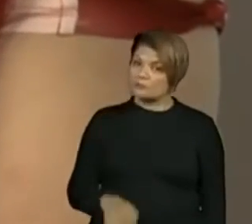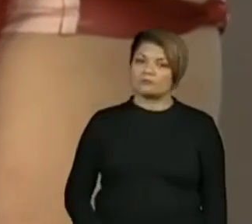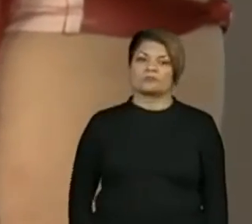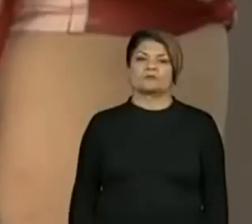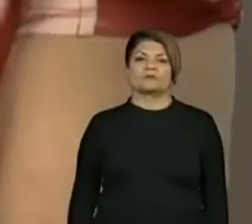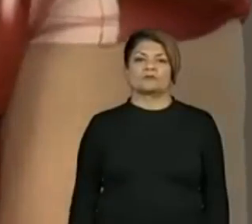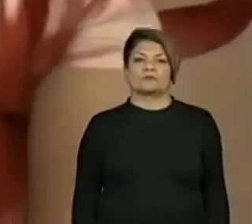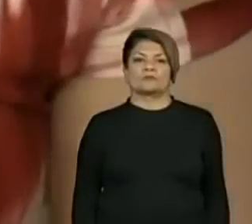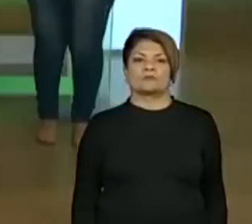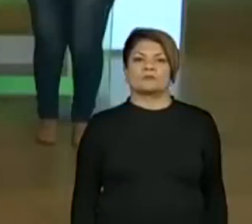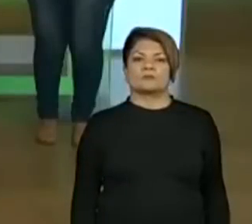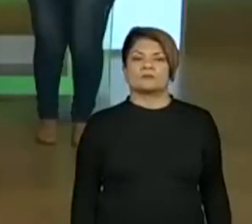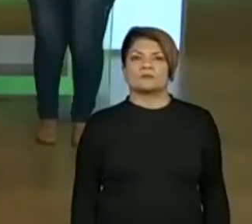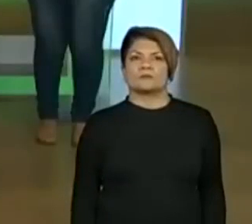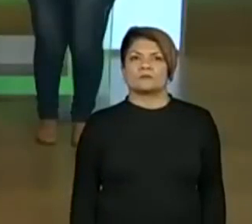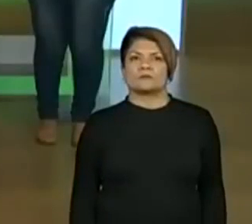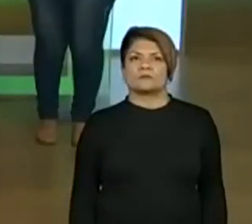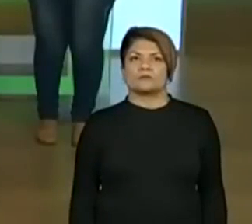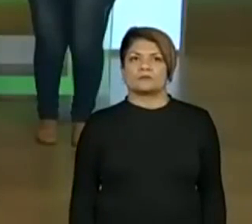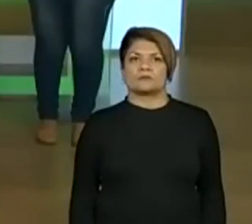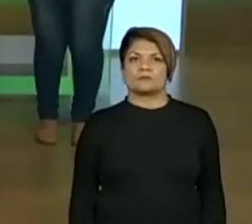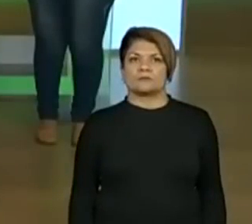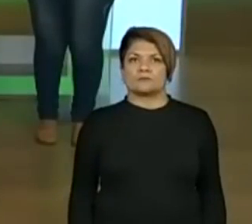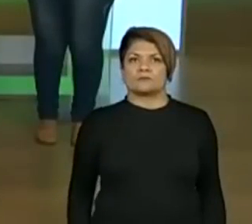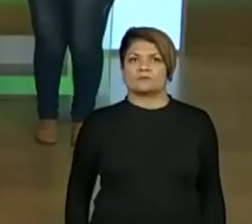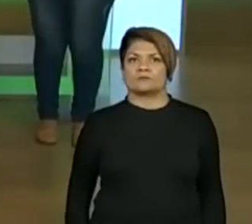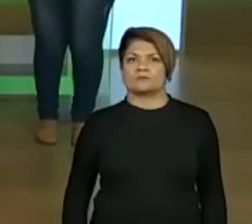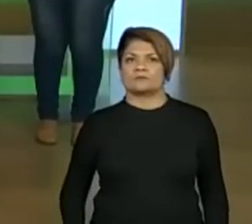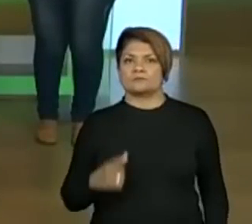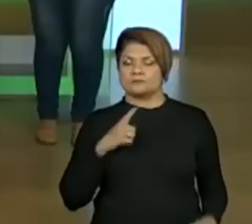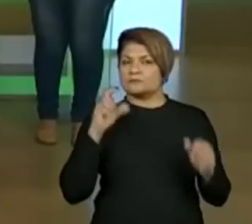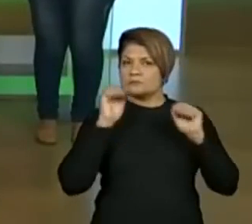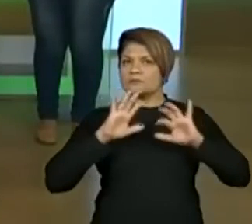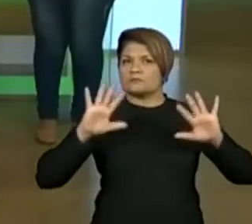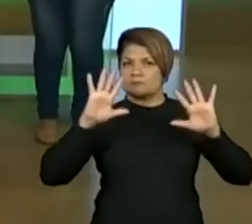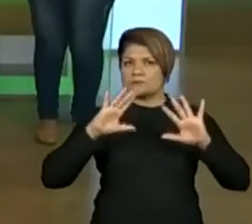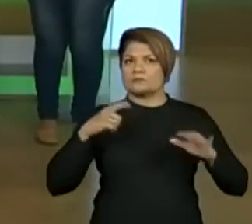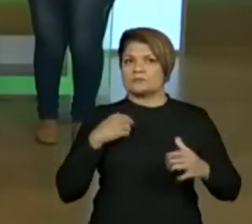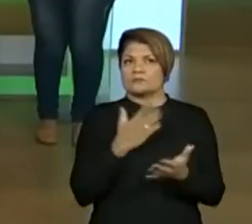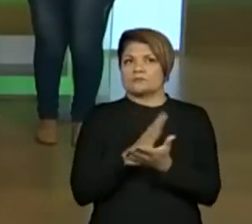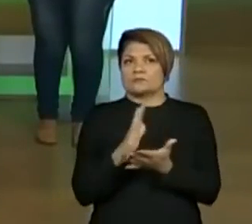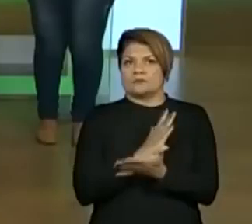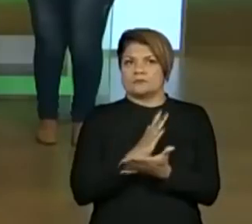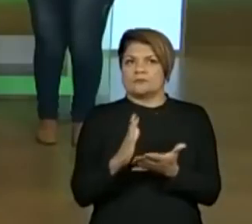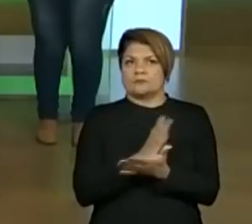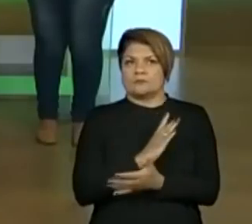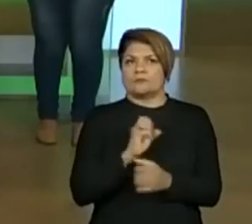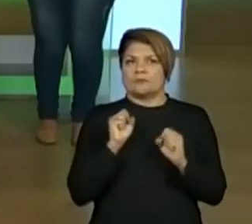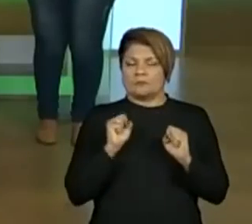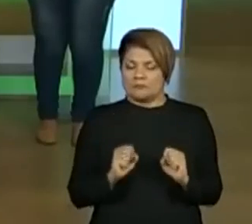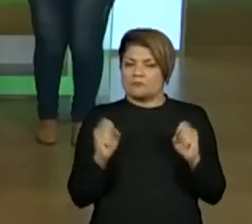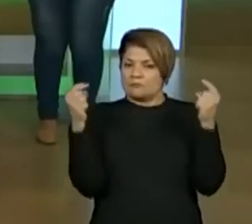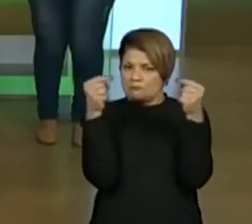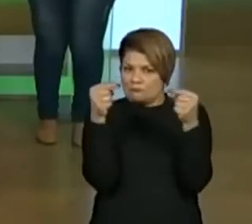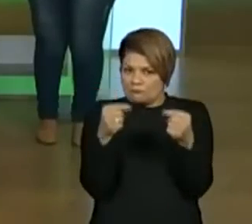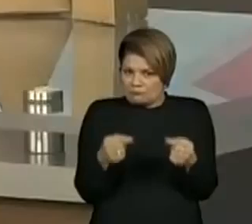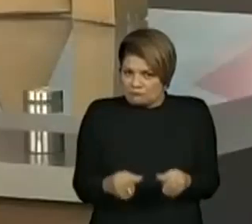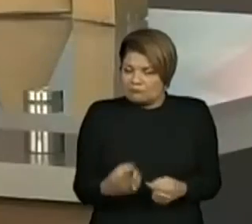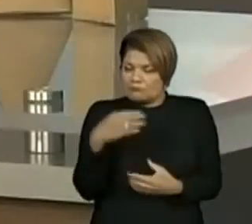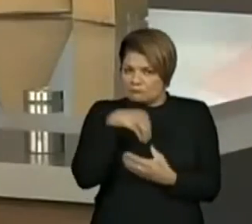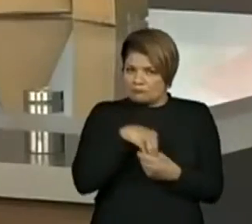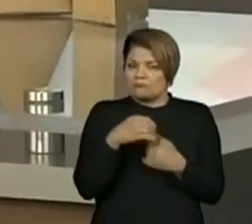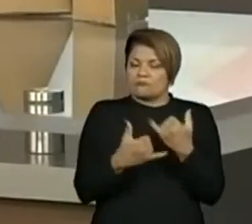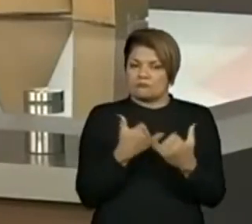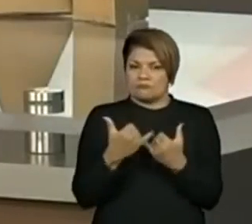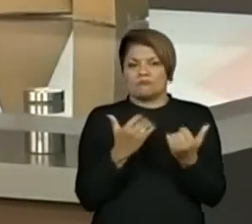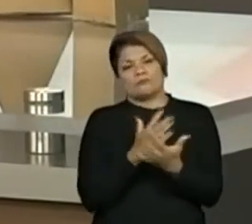Observem. Vamos voltar lá para a imagem, tá bom? Esses daqui são algumas peças que podem ter lá no jogo do Emerson.